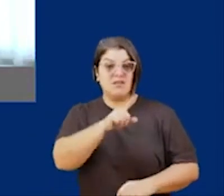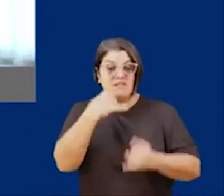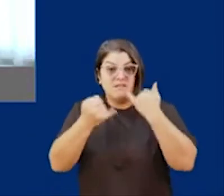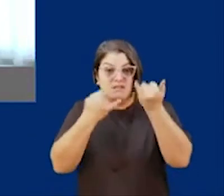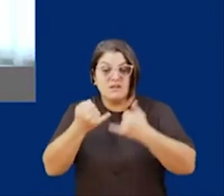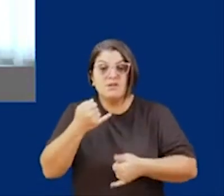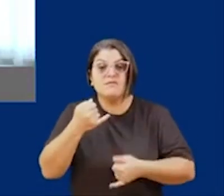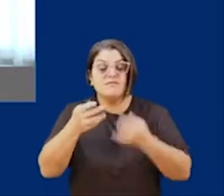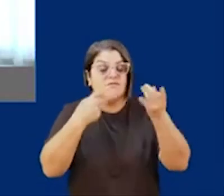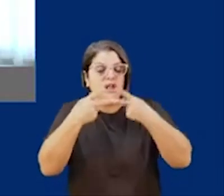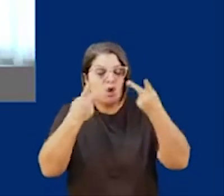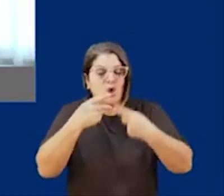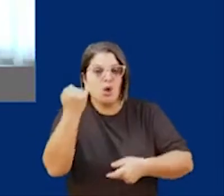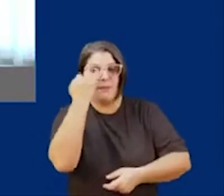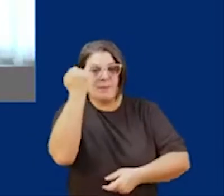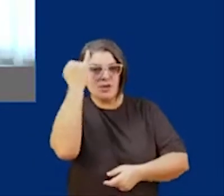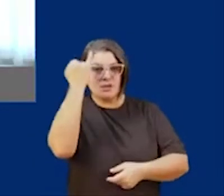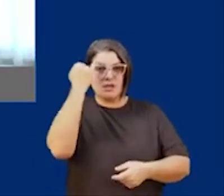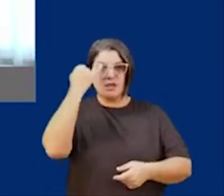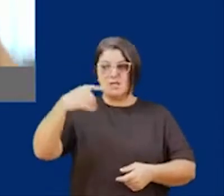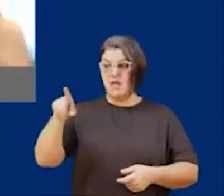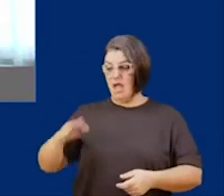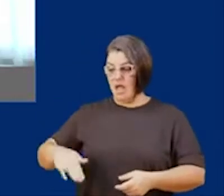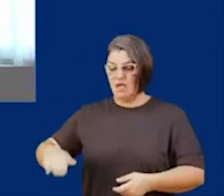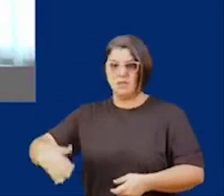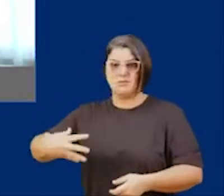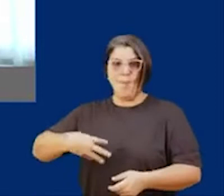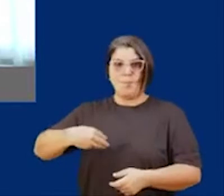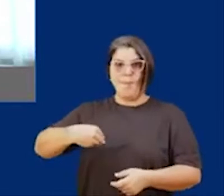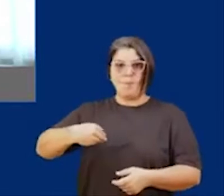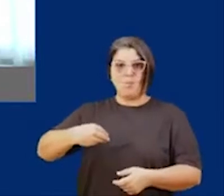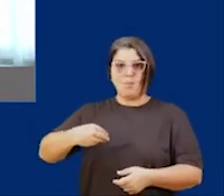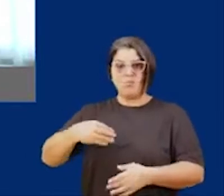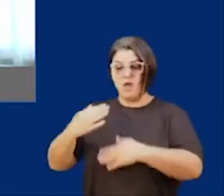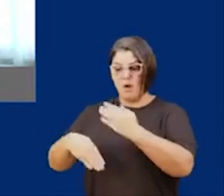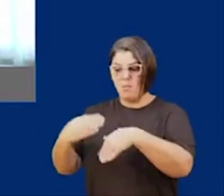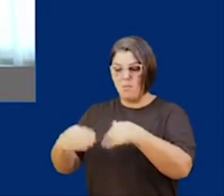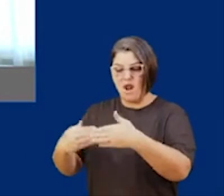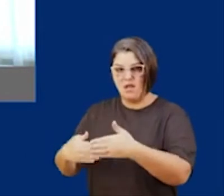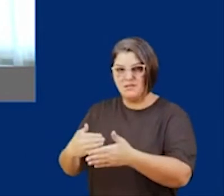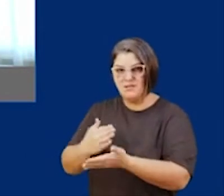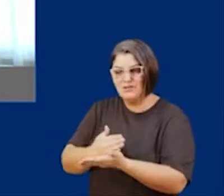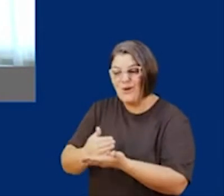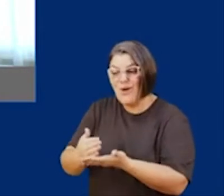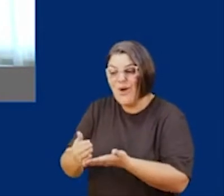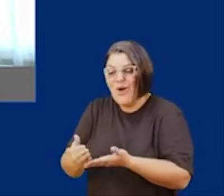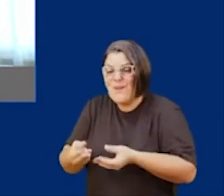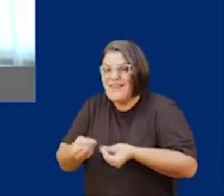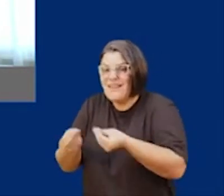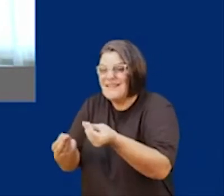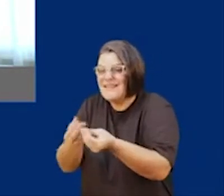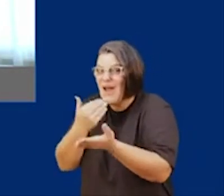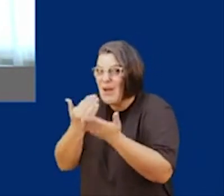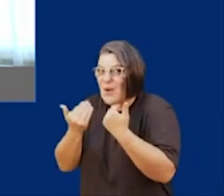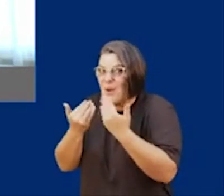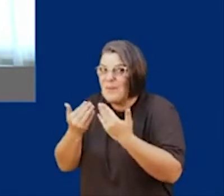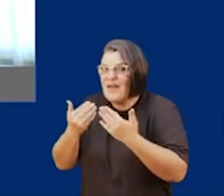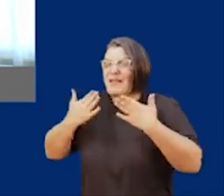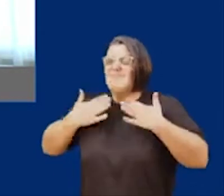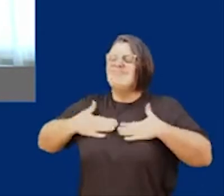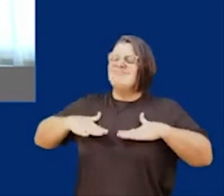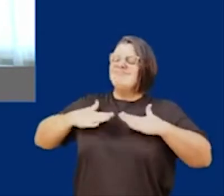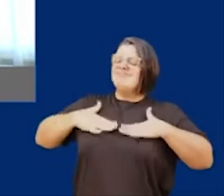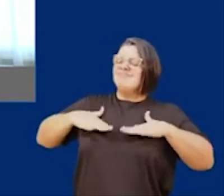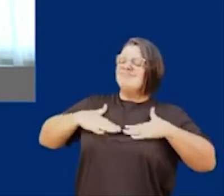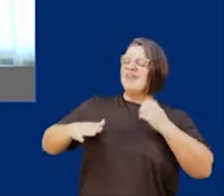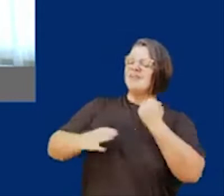peito, o processo de introdução dos alimentos é muito mais tranquilo, porque você tem a segurança, a tranquilidade de que a criança